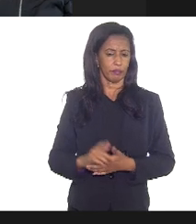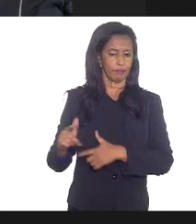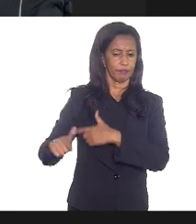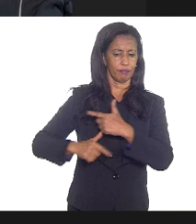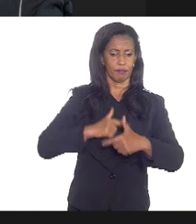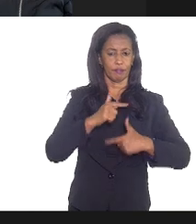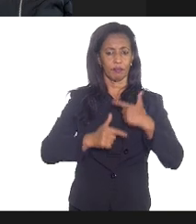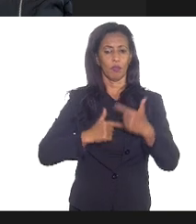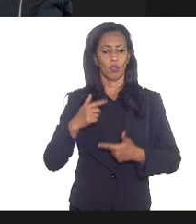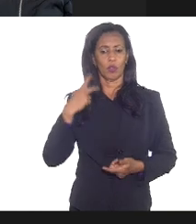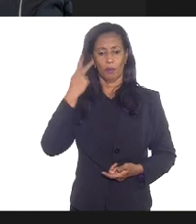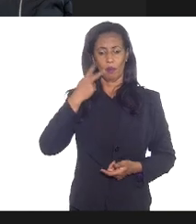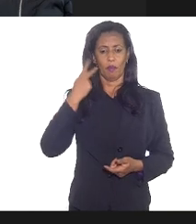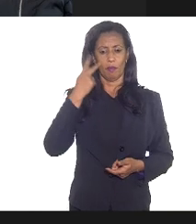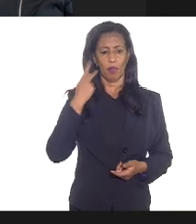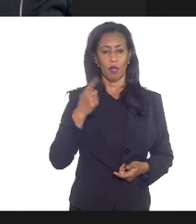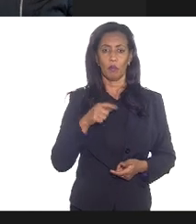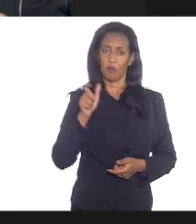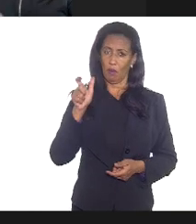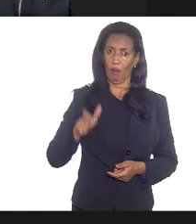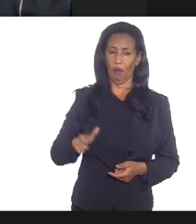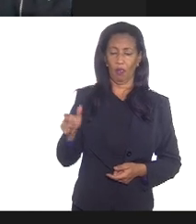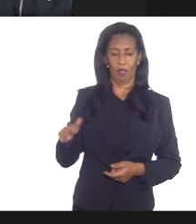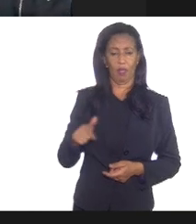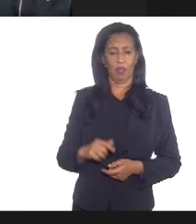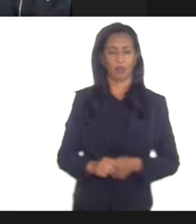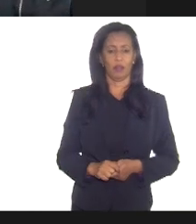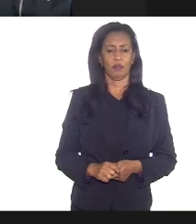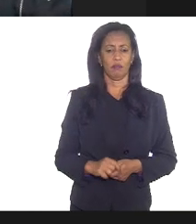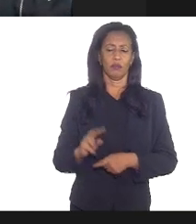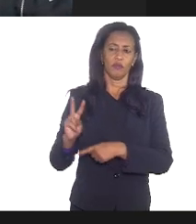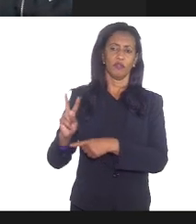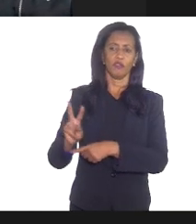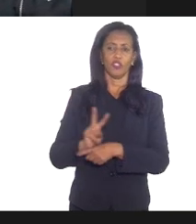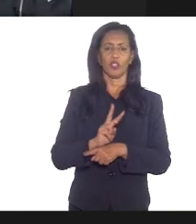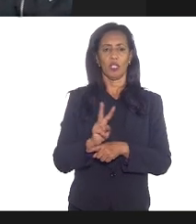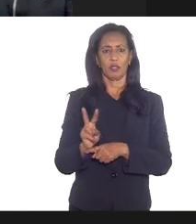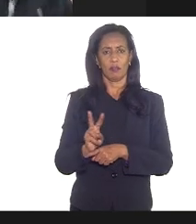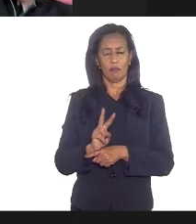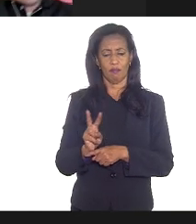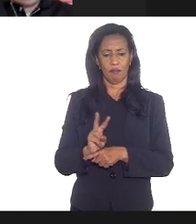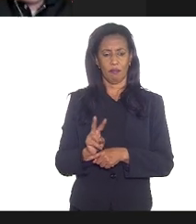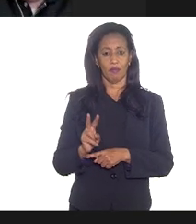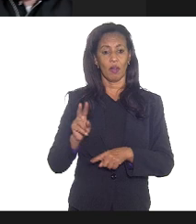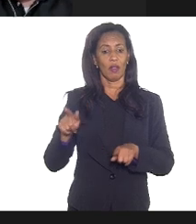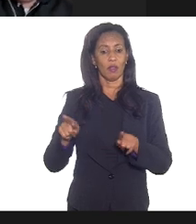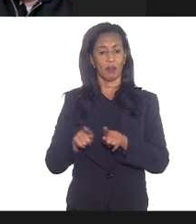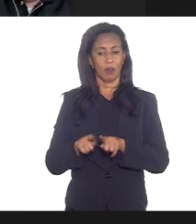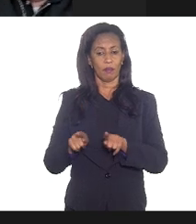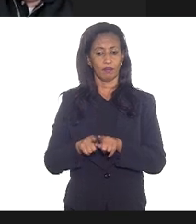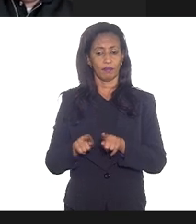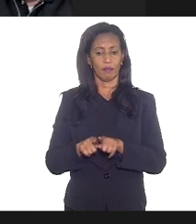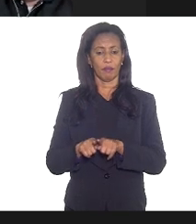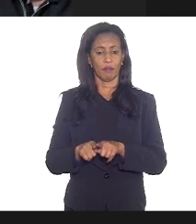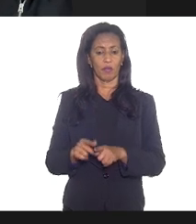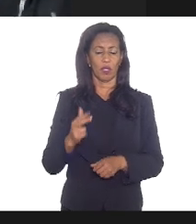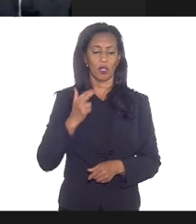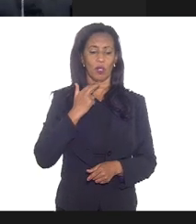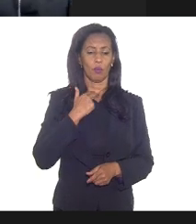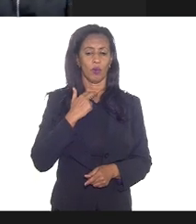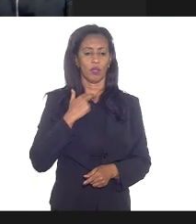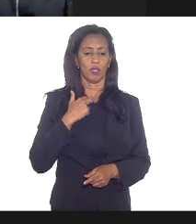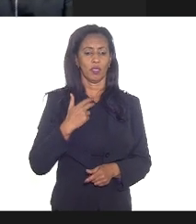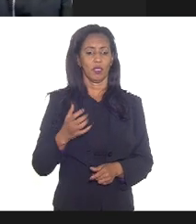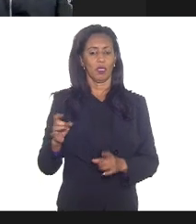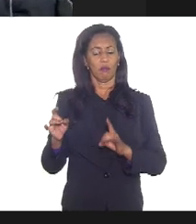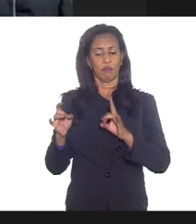enquanto parlamentares seja justamente esta, a fiscalizatória. Ao mesmo tempo, eu não poderia